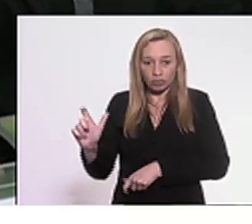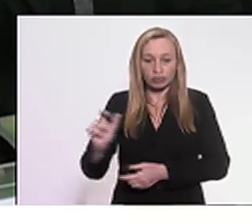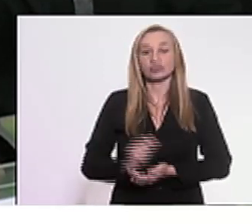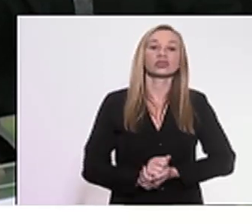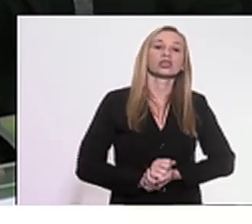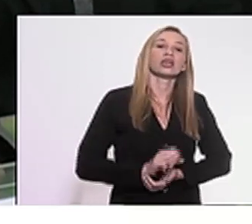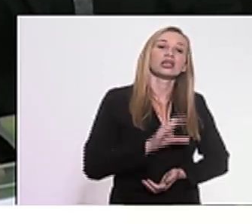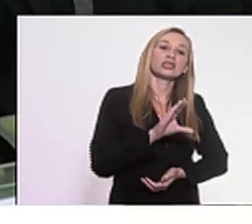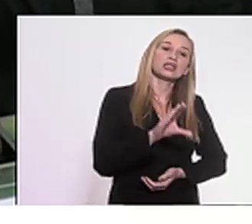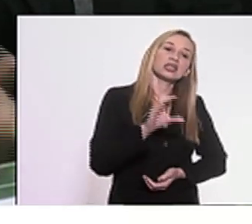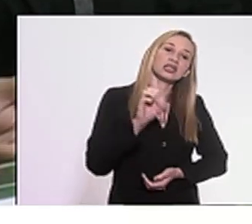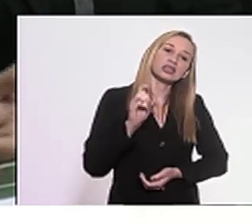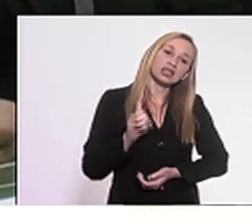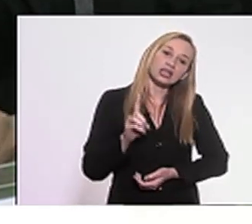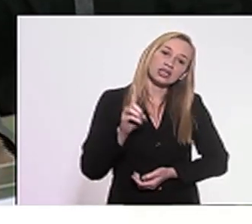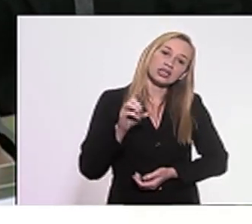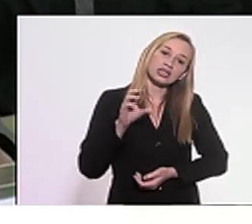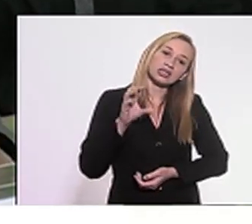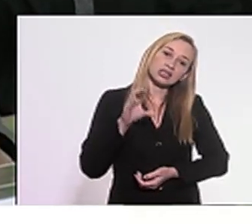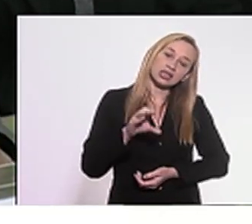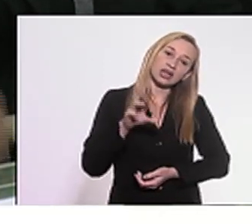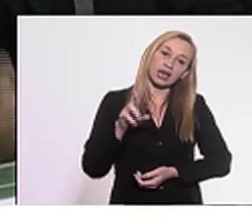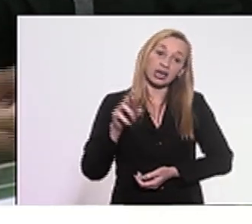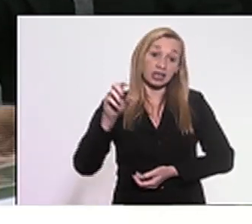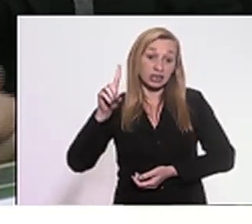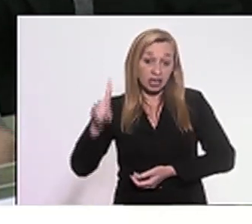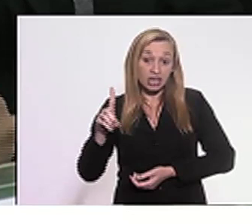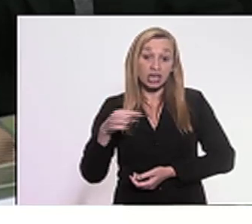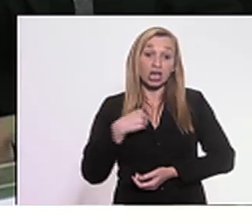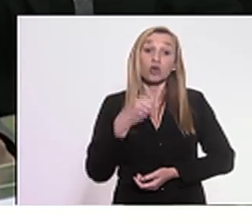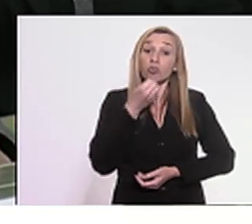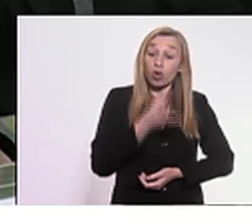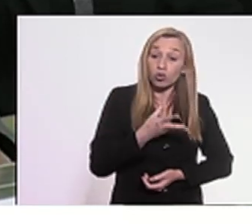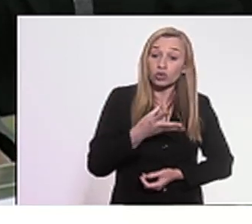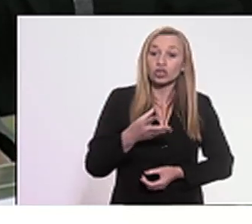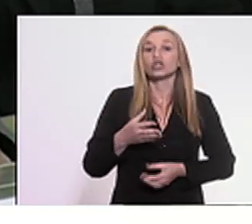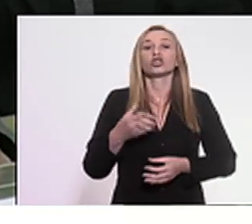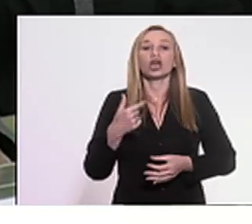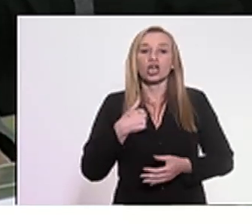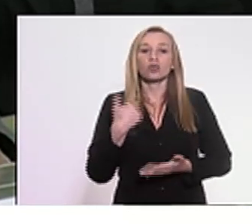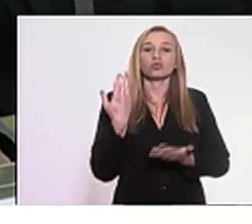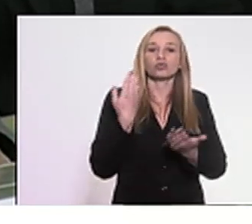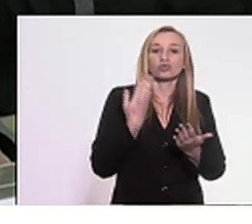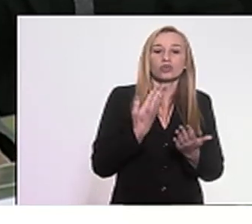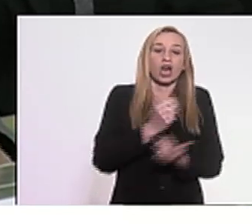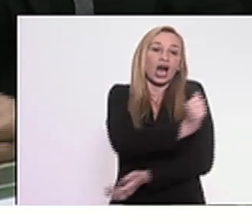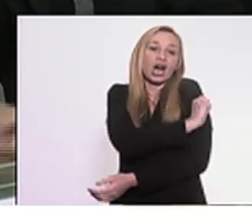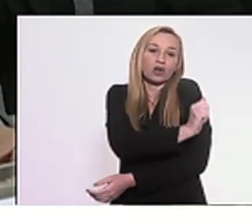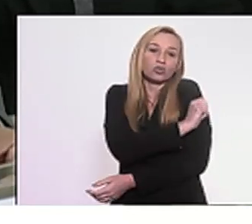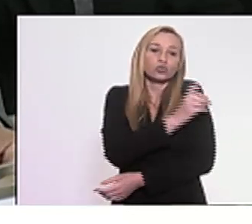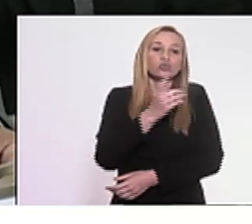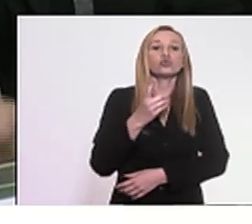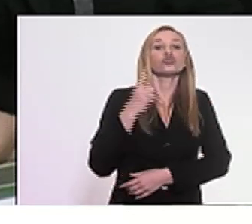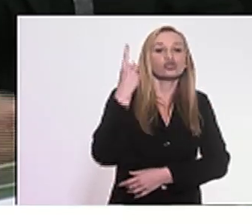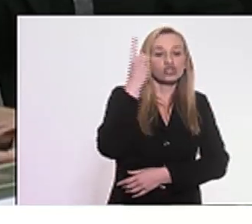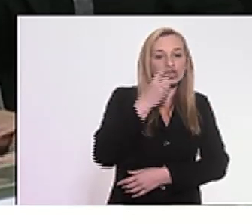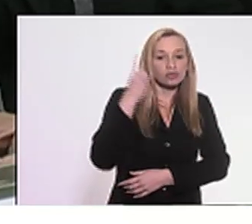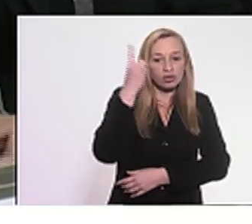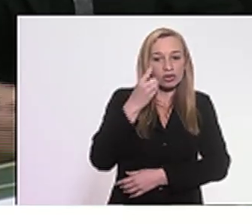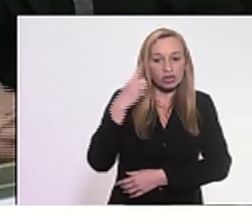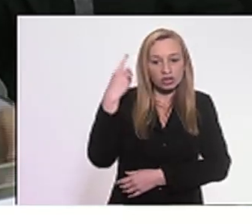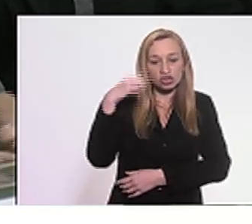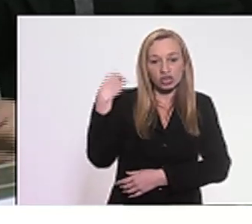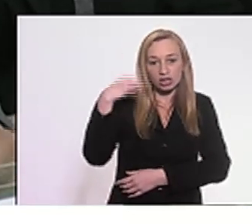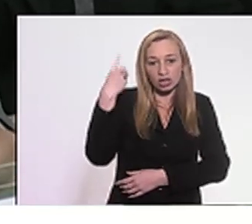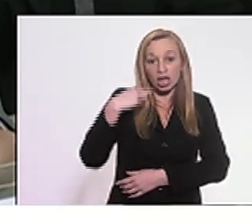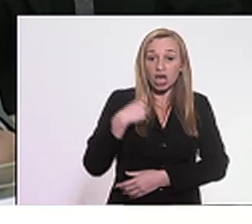CD-CRD. Eu sou bom nisso. Sou estudante de Direito do 8º período. Aprendi, desculpa o